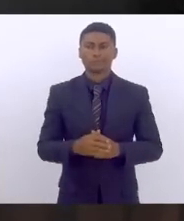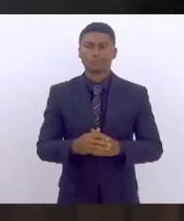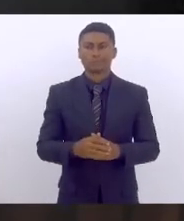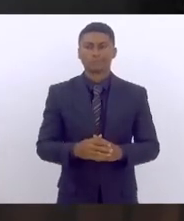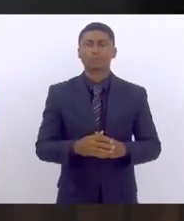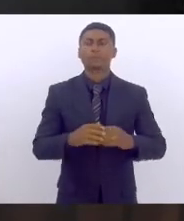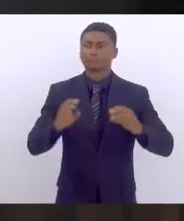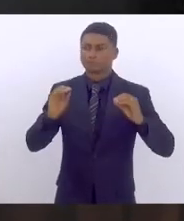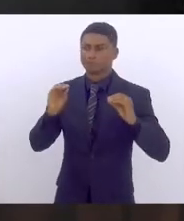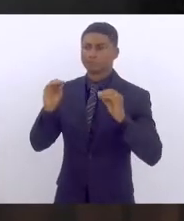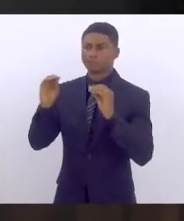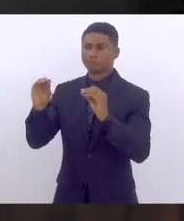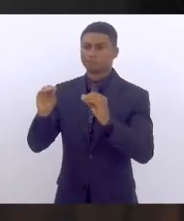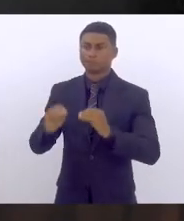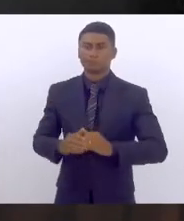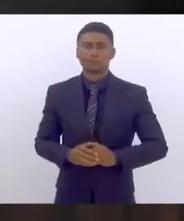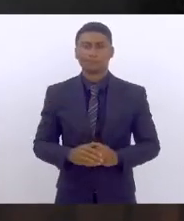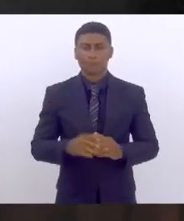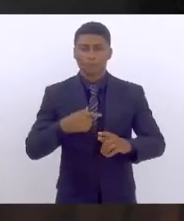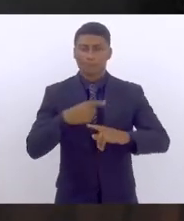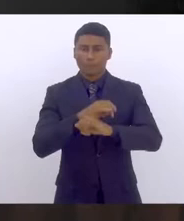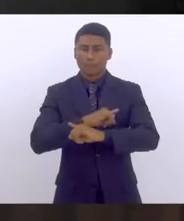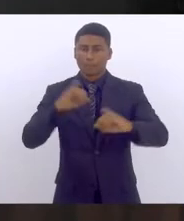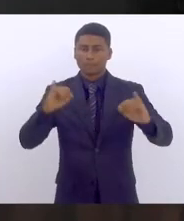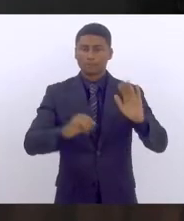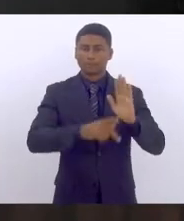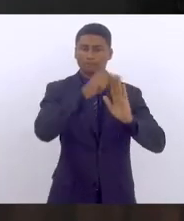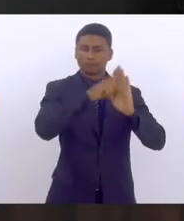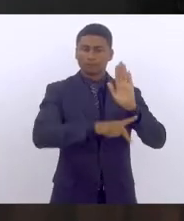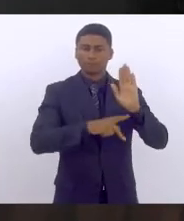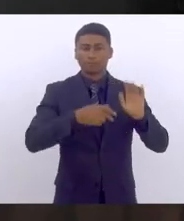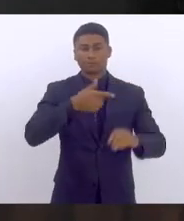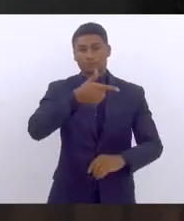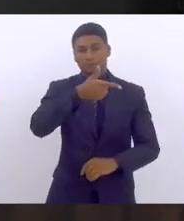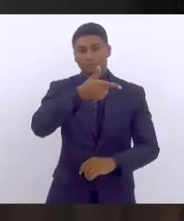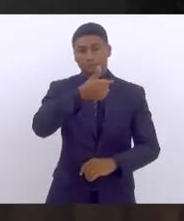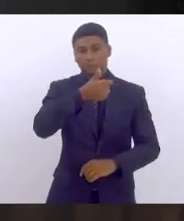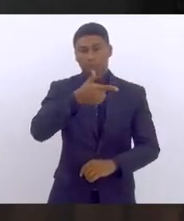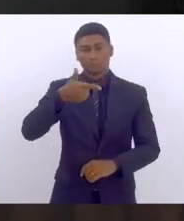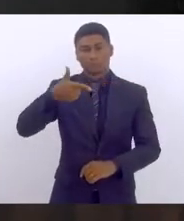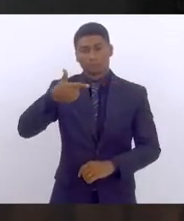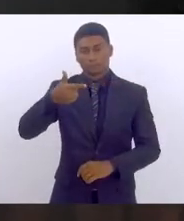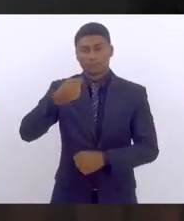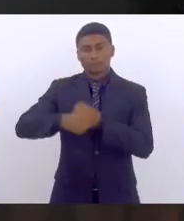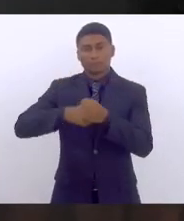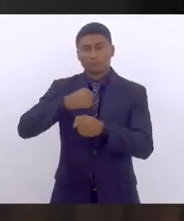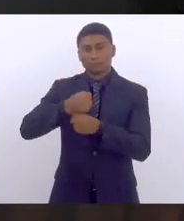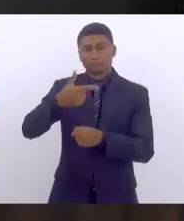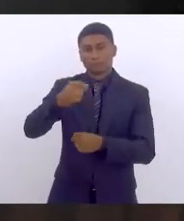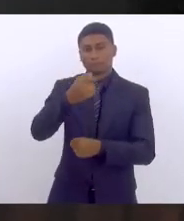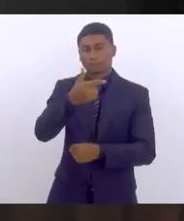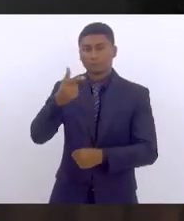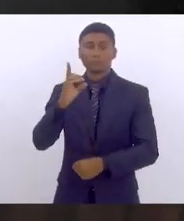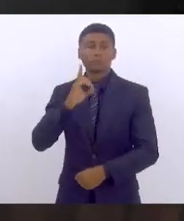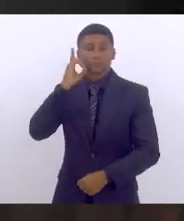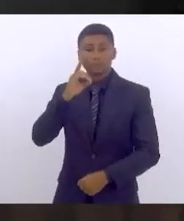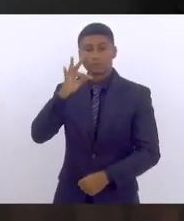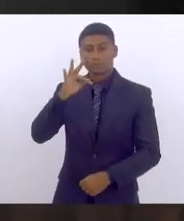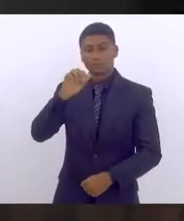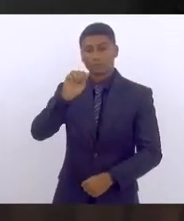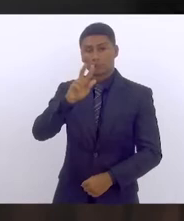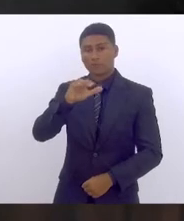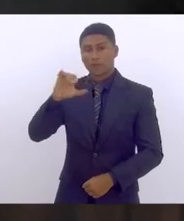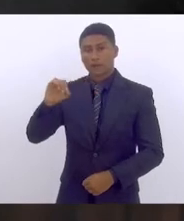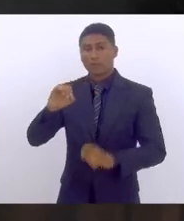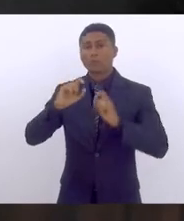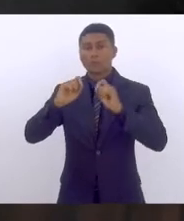à promulgação. Anuncio o projeto de resolução número 1212 de 22, de autoria do deputado Fábio Silva, que concede